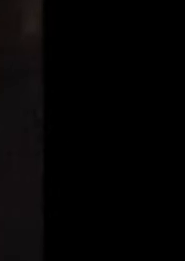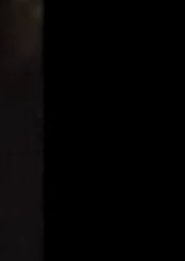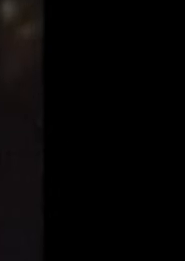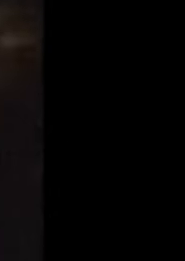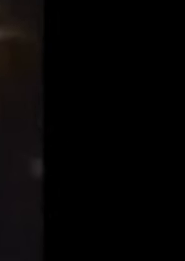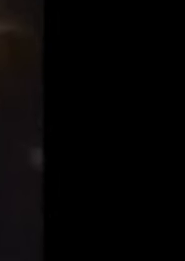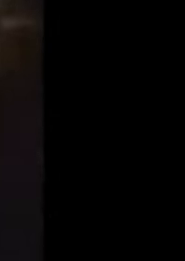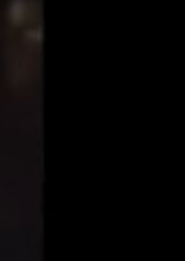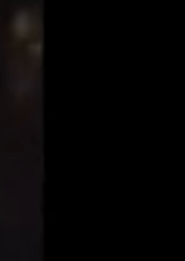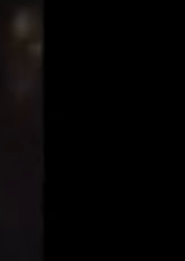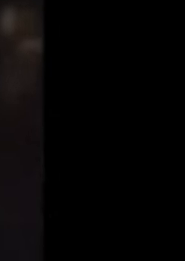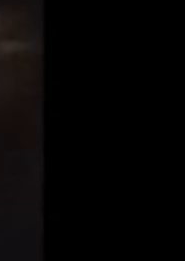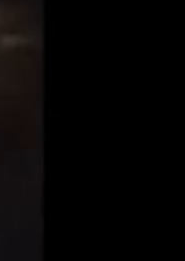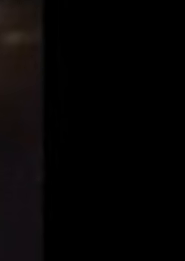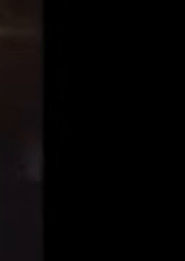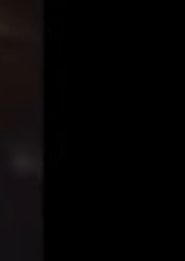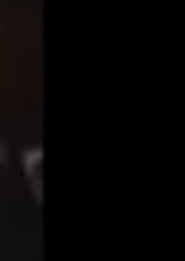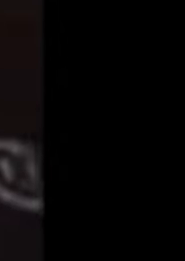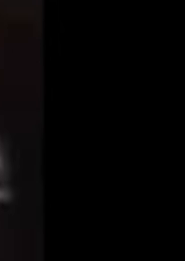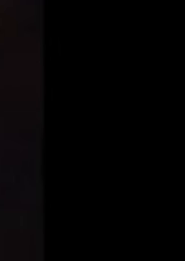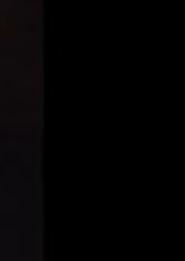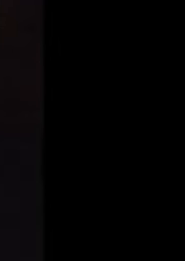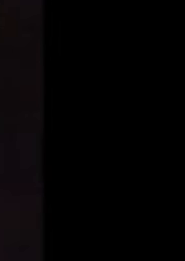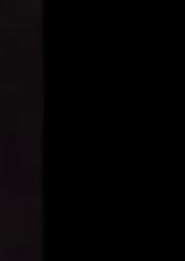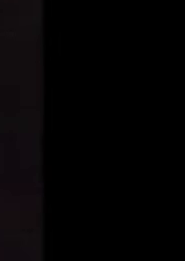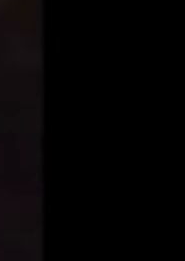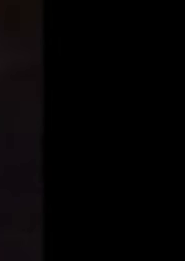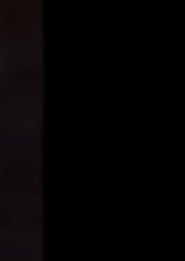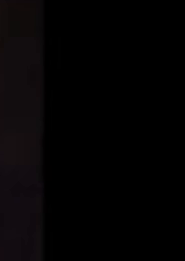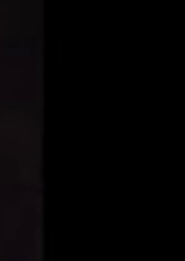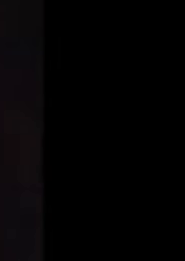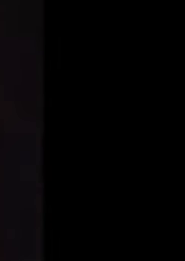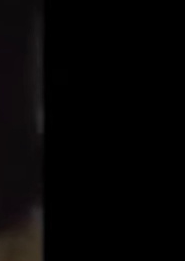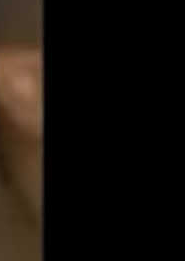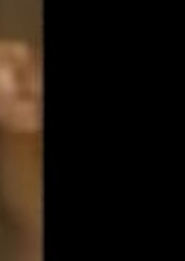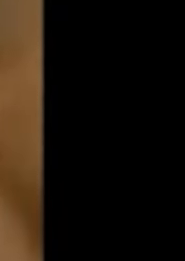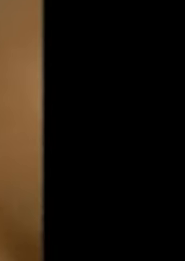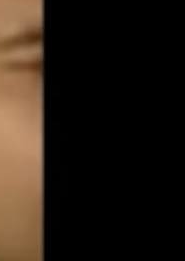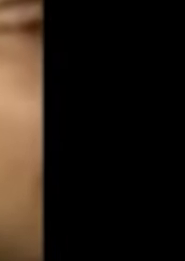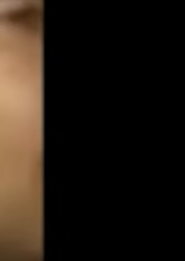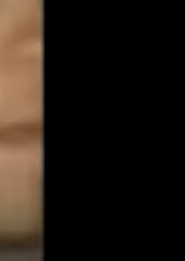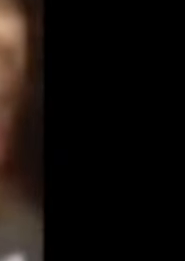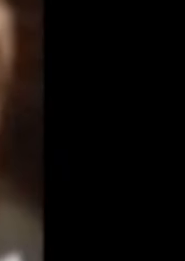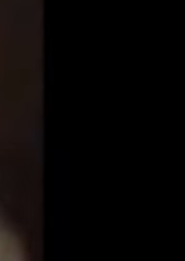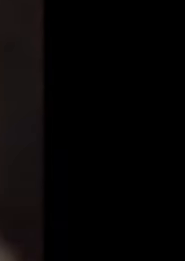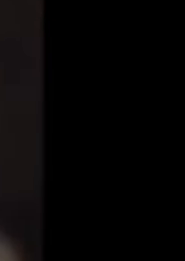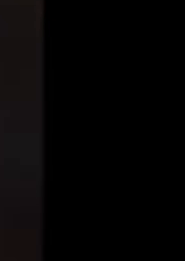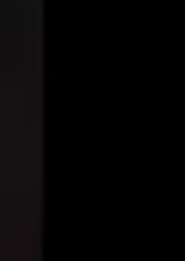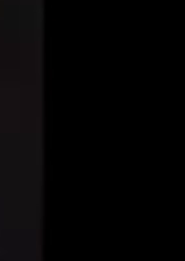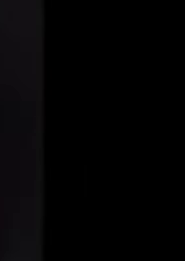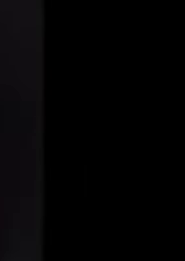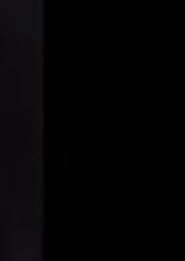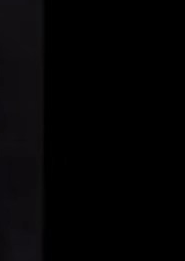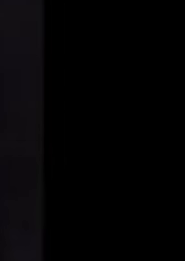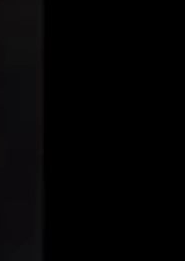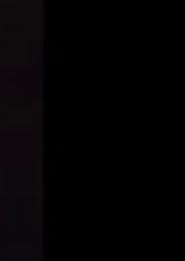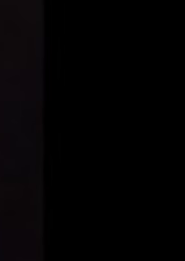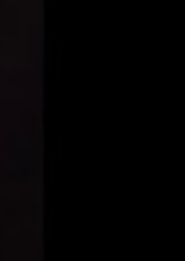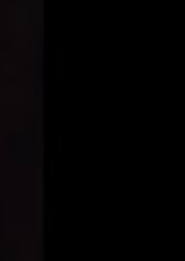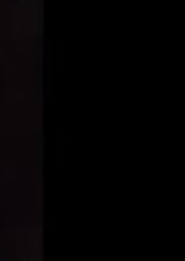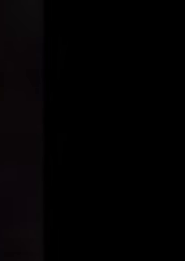vai dar merda, vai dar merda, vai dar merda, vai dar merda,